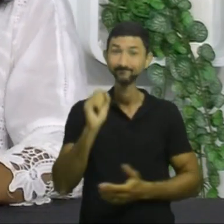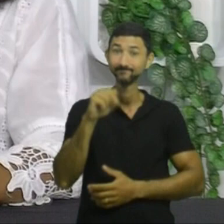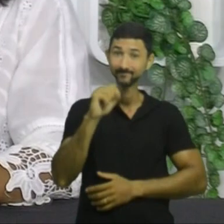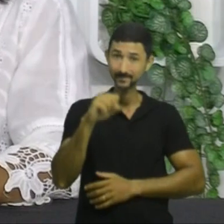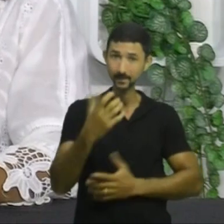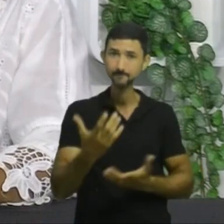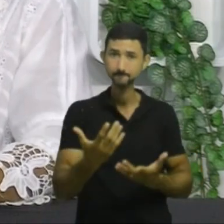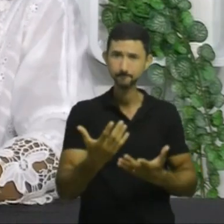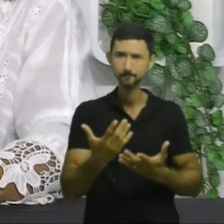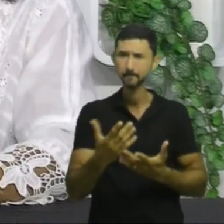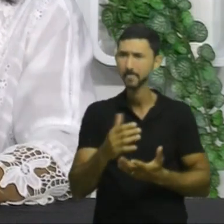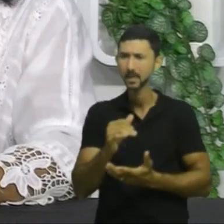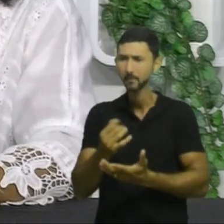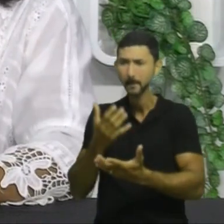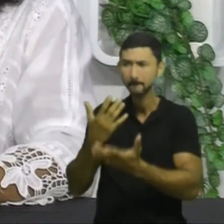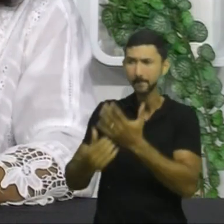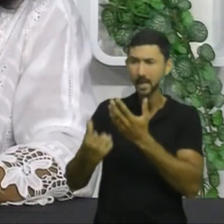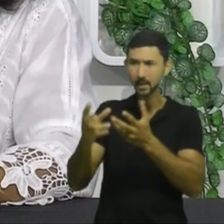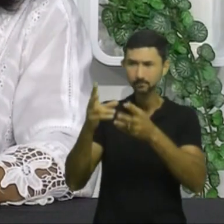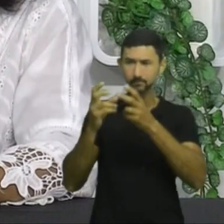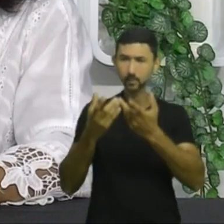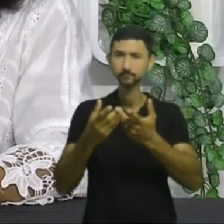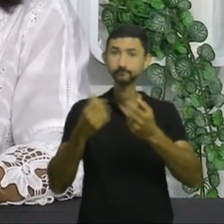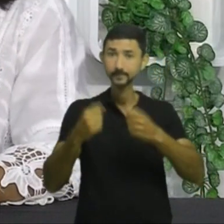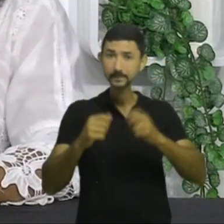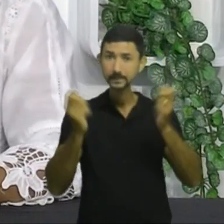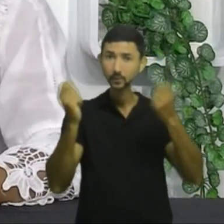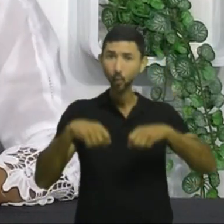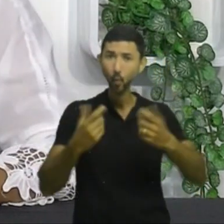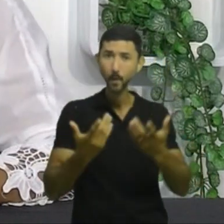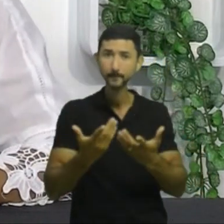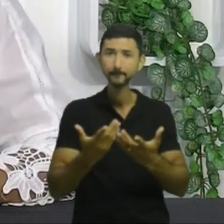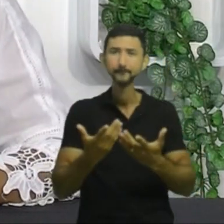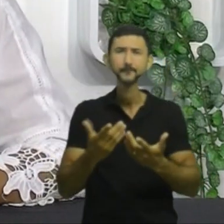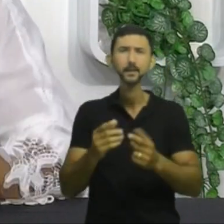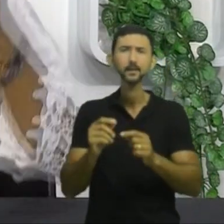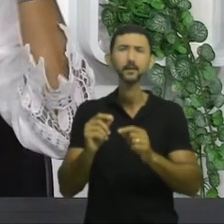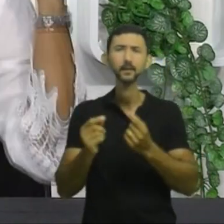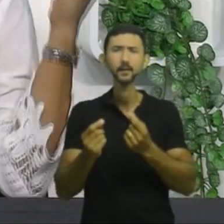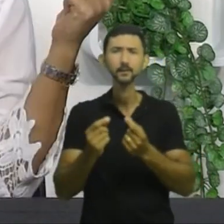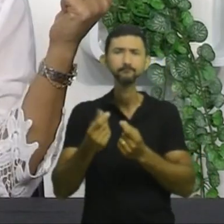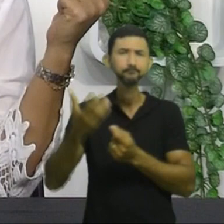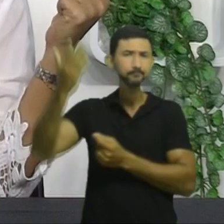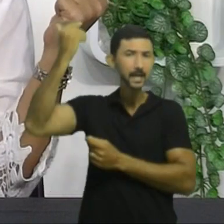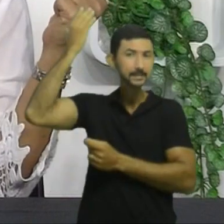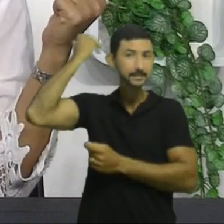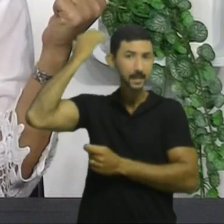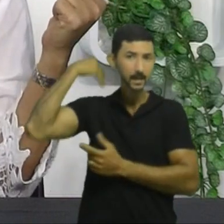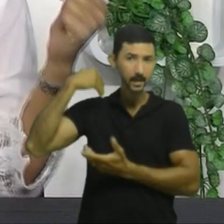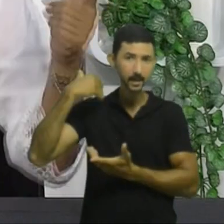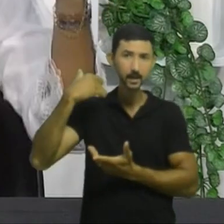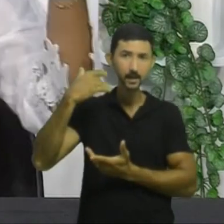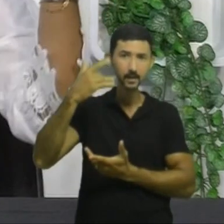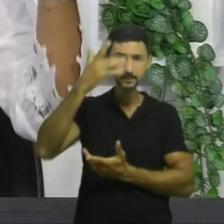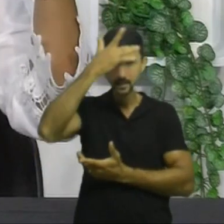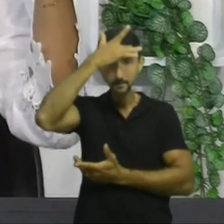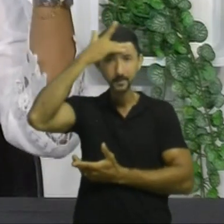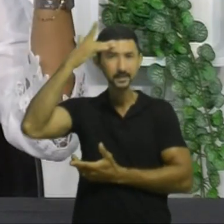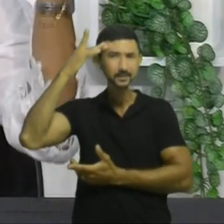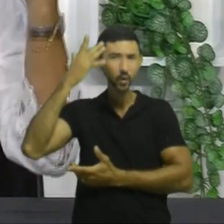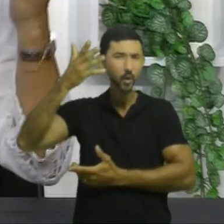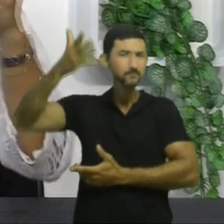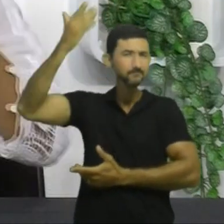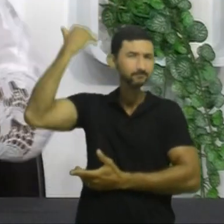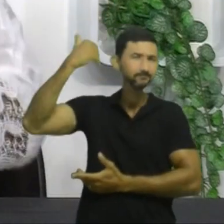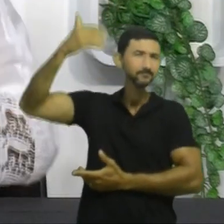gente não pode perder de vista que essa capacidade que lá atrás, os homens